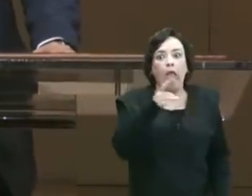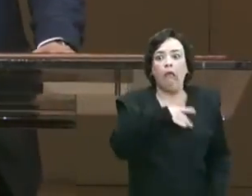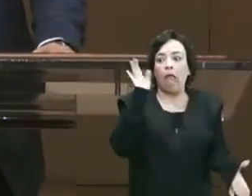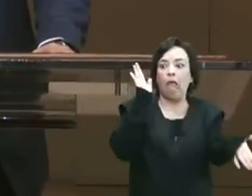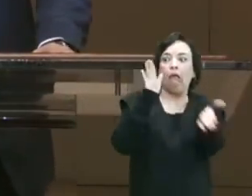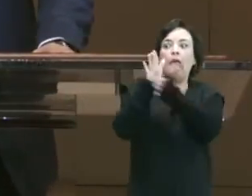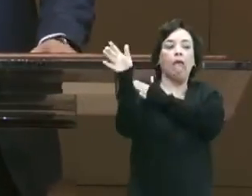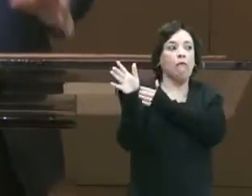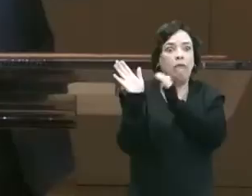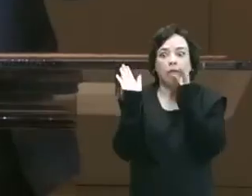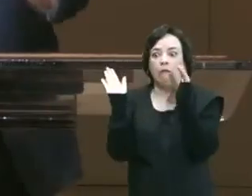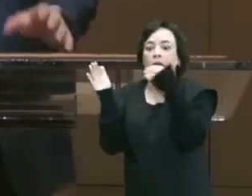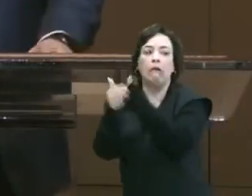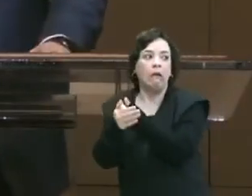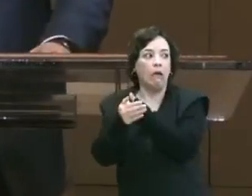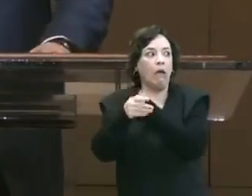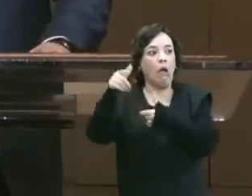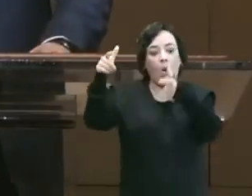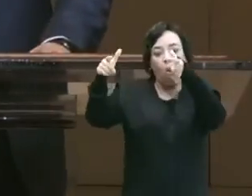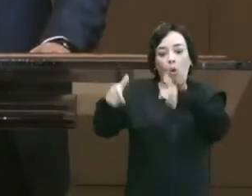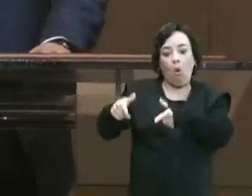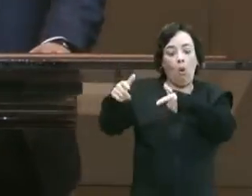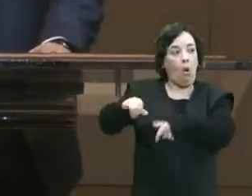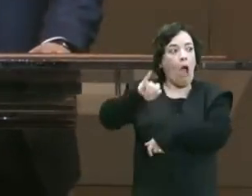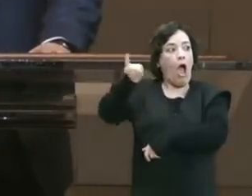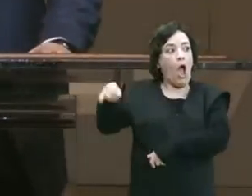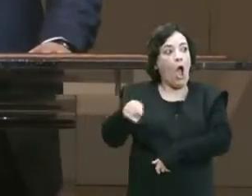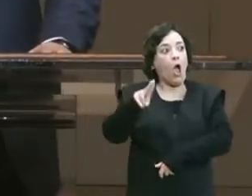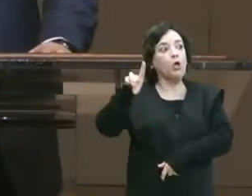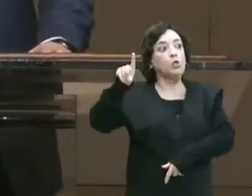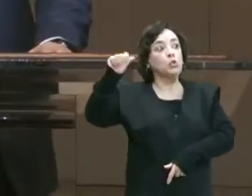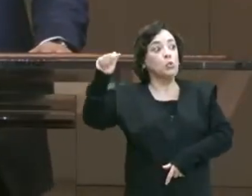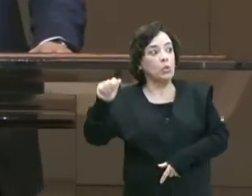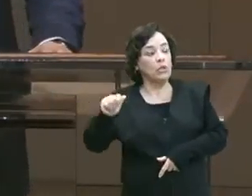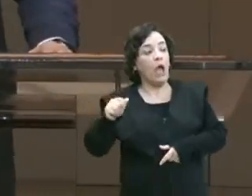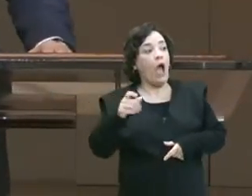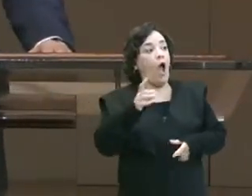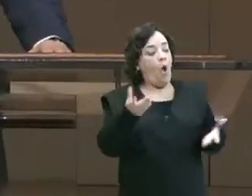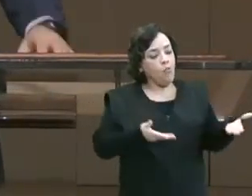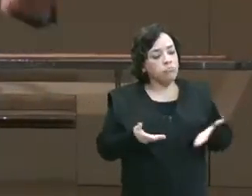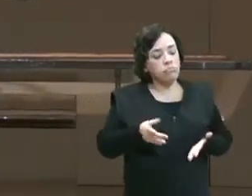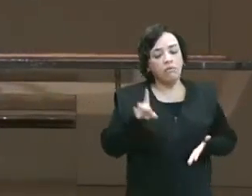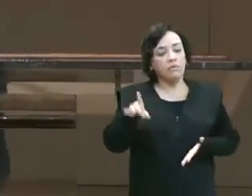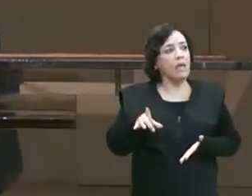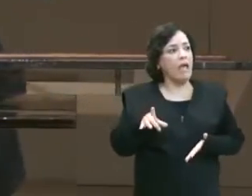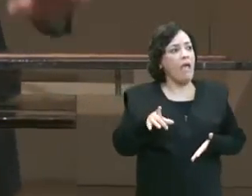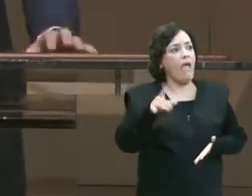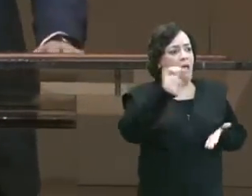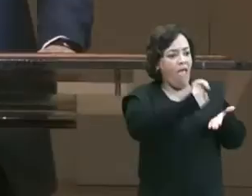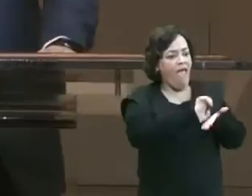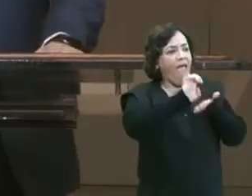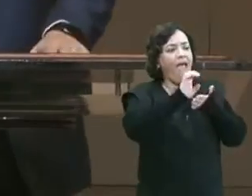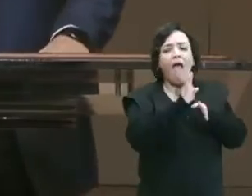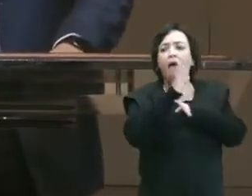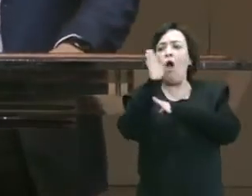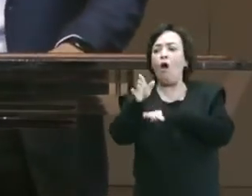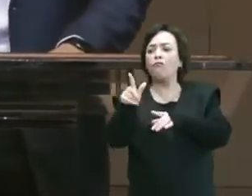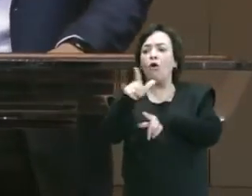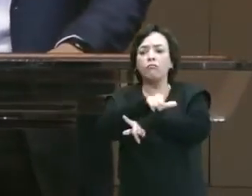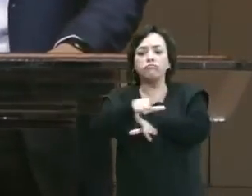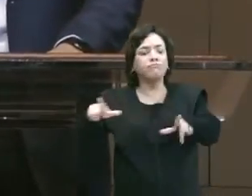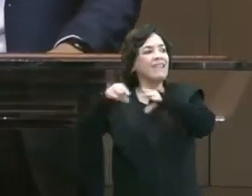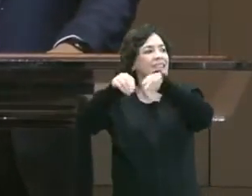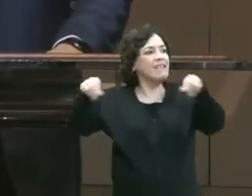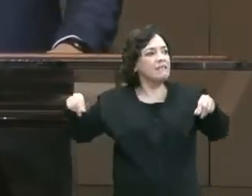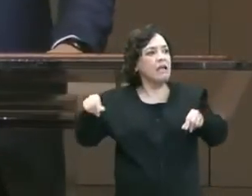salvar a vida. Em Beceba de Judá ele deixou o seu servo e entrou no deserto. Caminhando um dia, chegou a